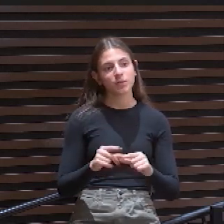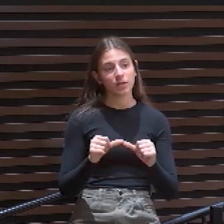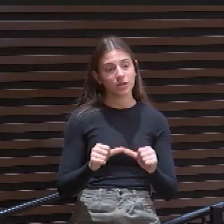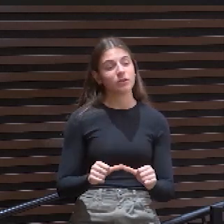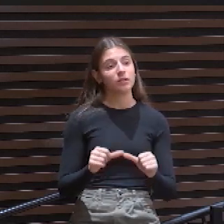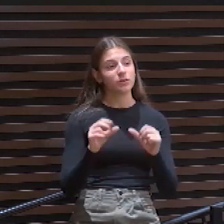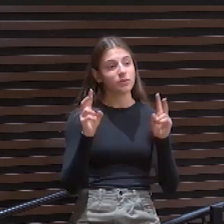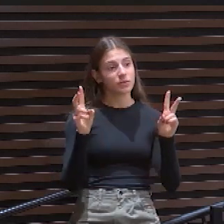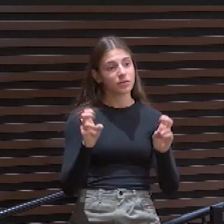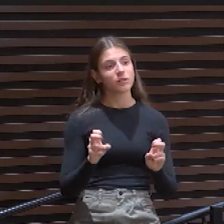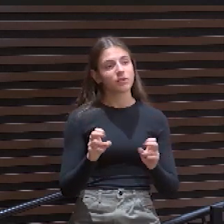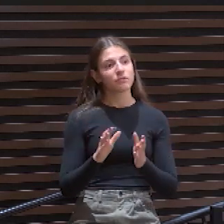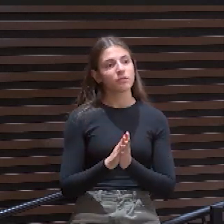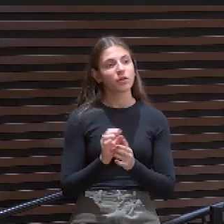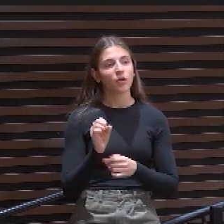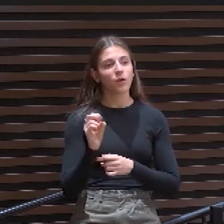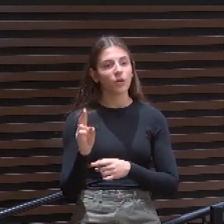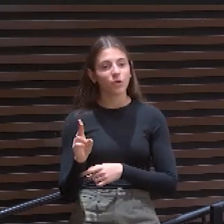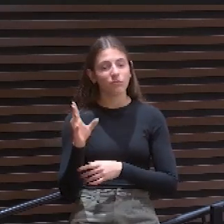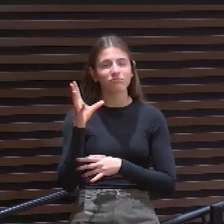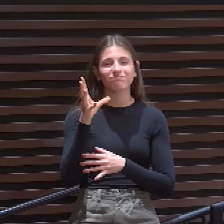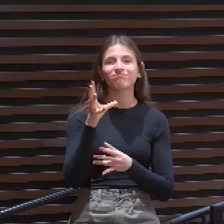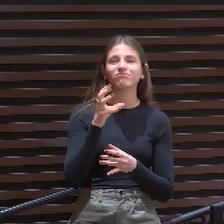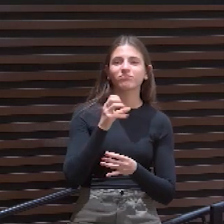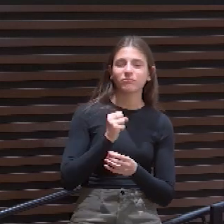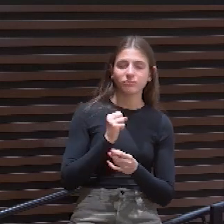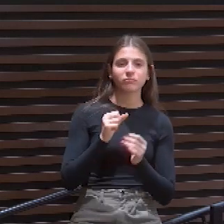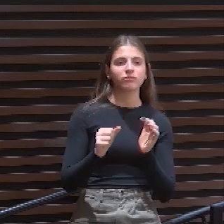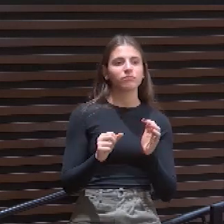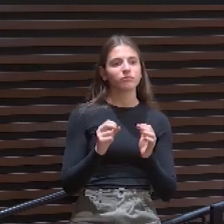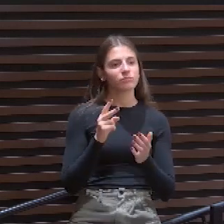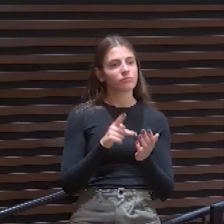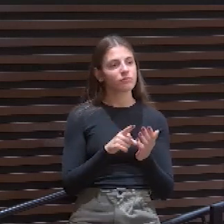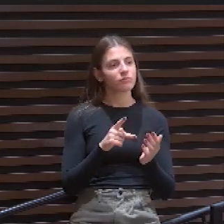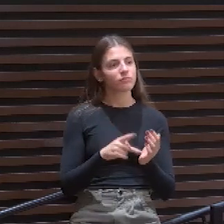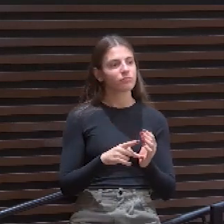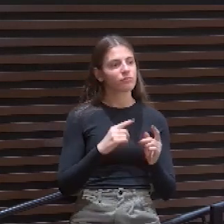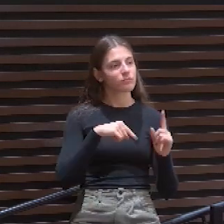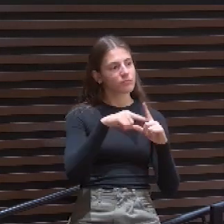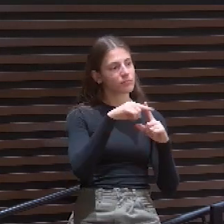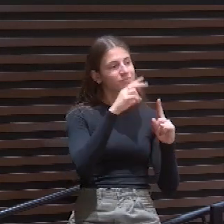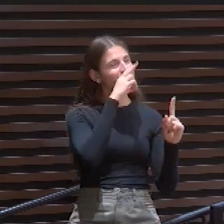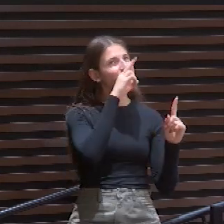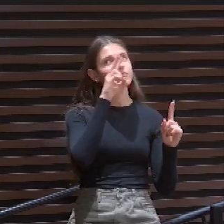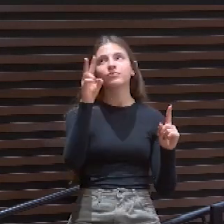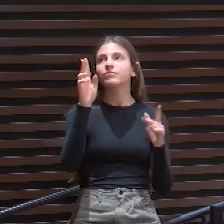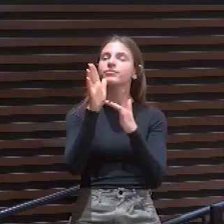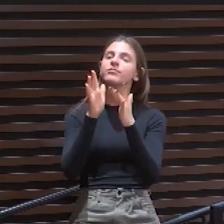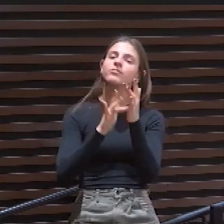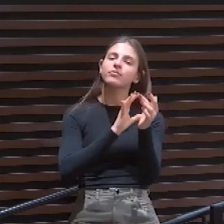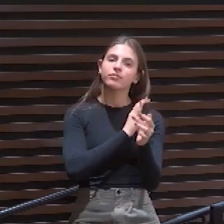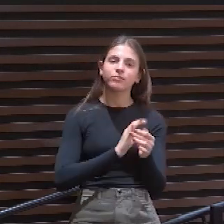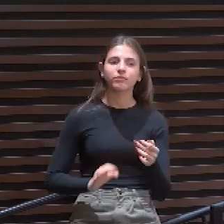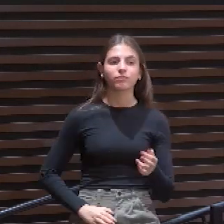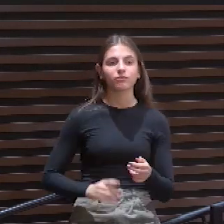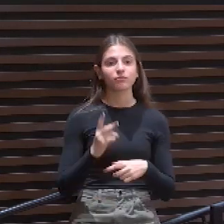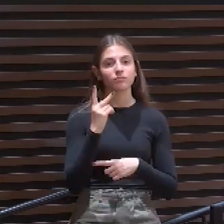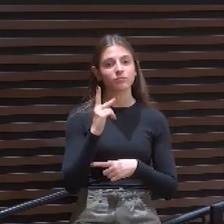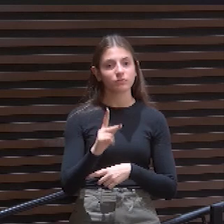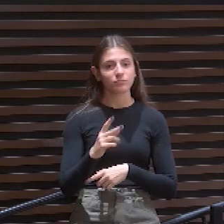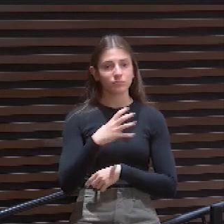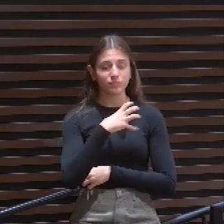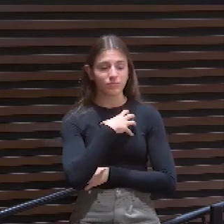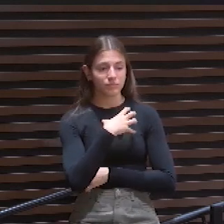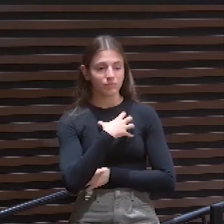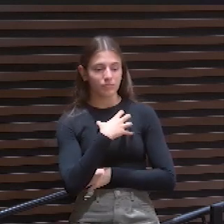ou assimilando as primeiras vezes a verdade da cruz, olhe para Jesus Cristo. A sua conduta, o